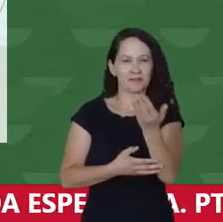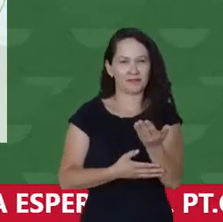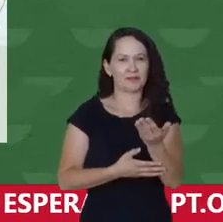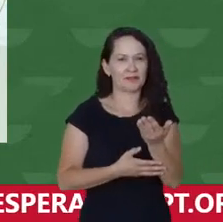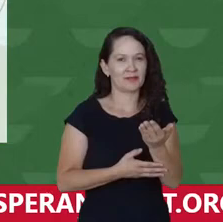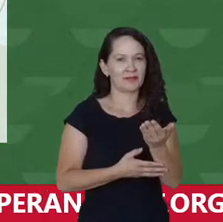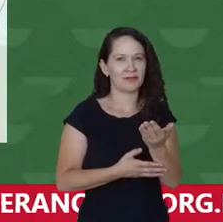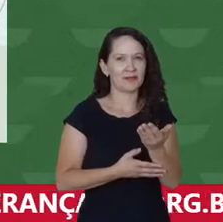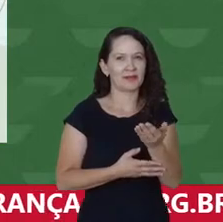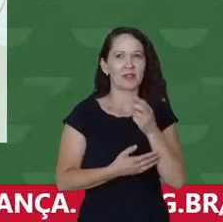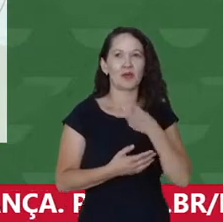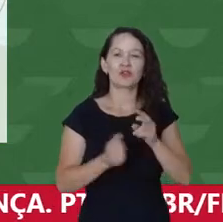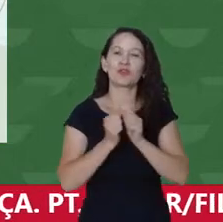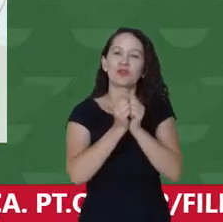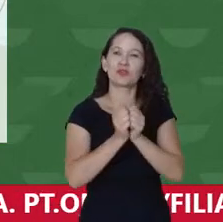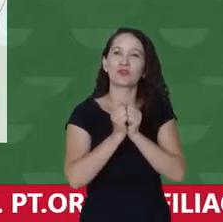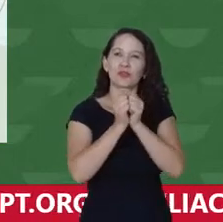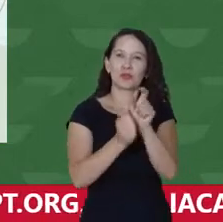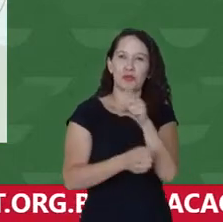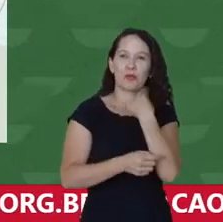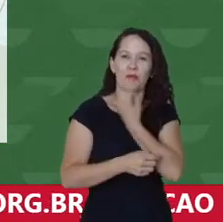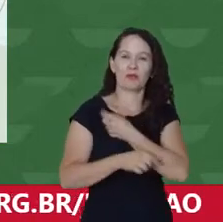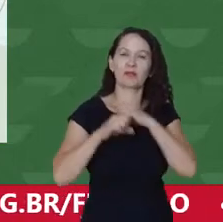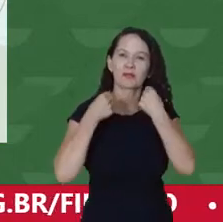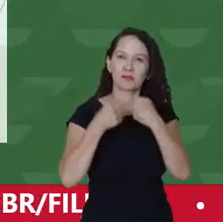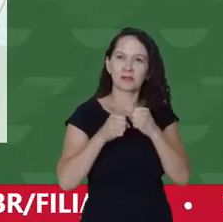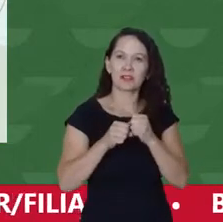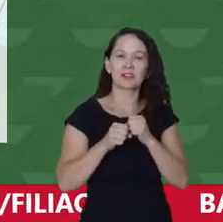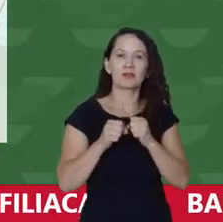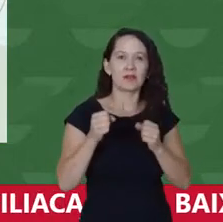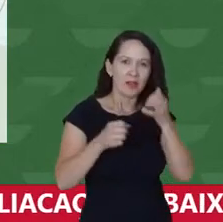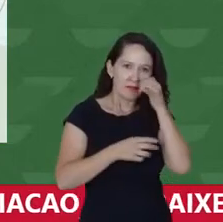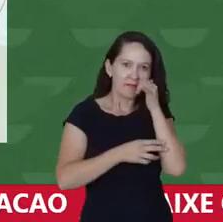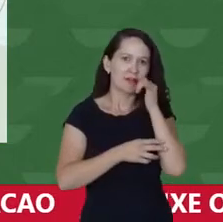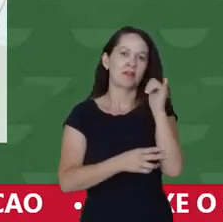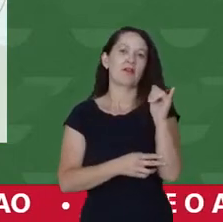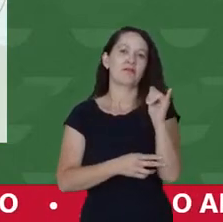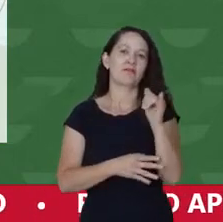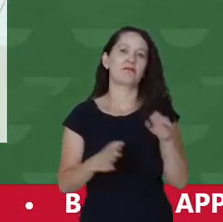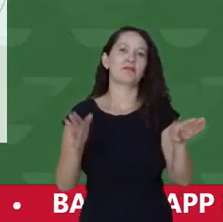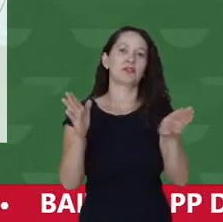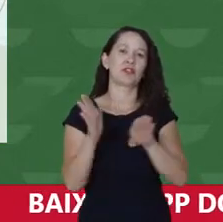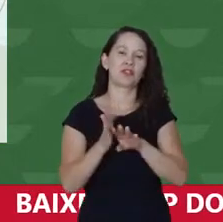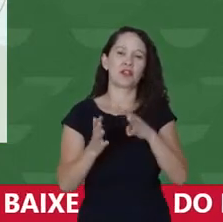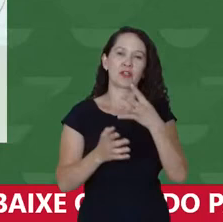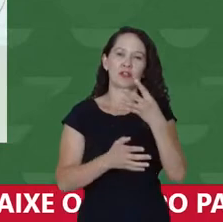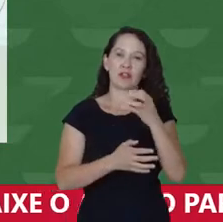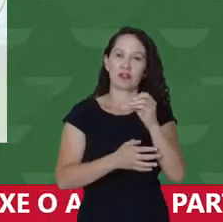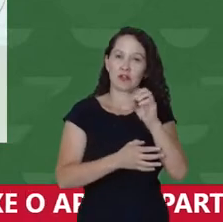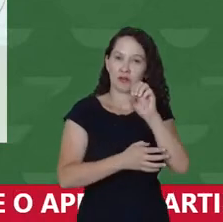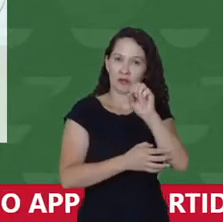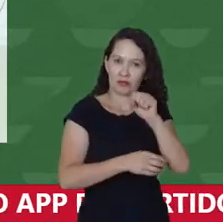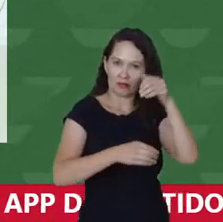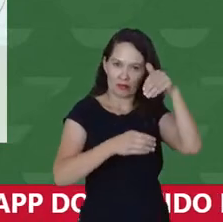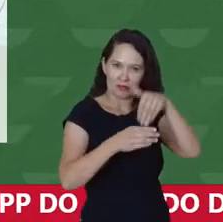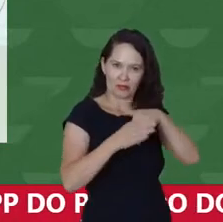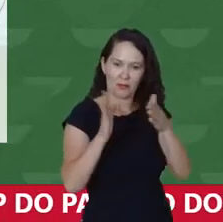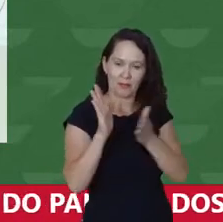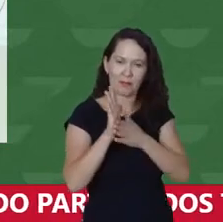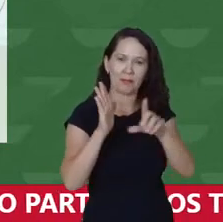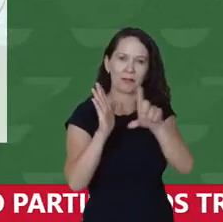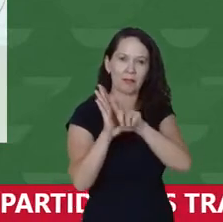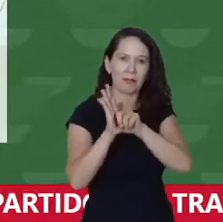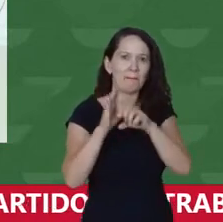nessa pegada, estamos juntos e nós precisamos impedir que eles cheguem aos 308 votos. Emenda constitucional,